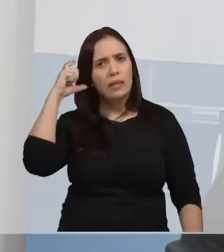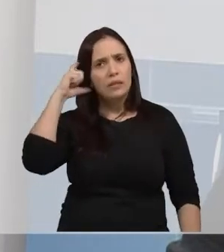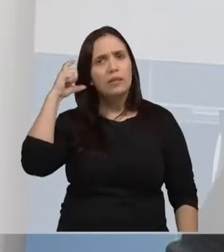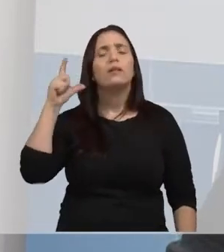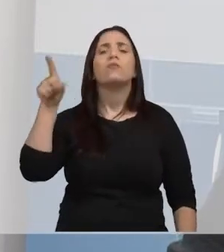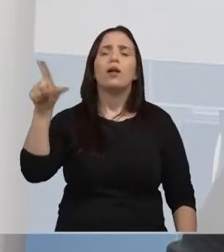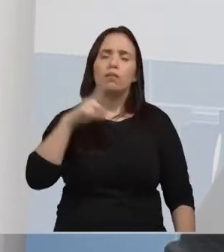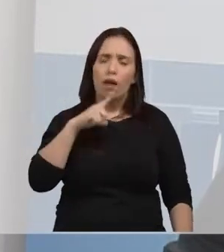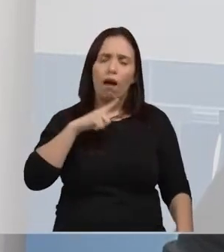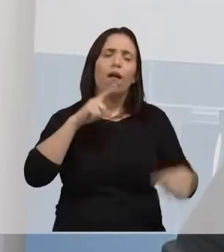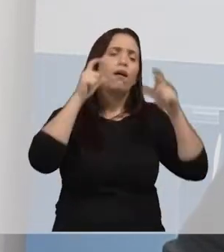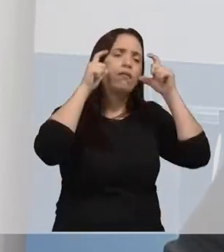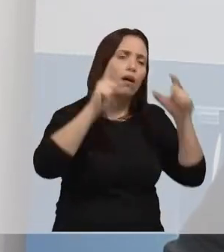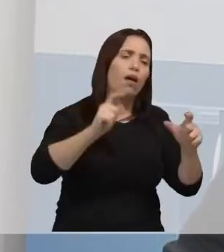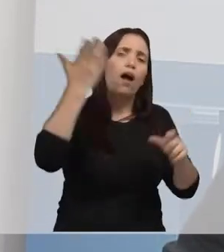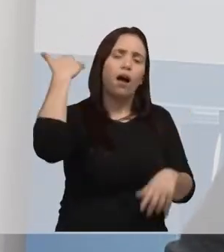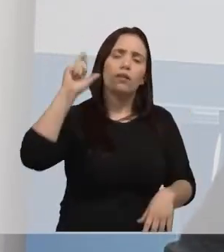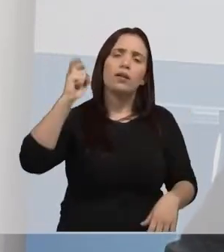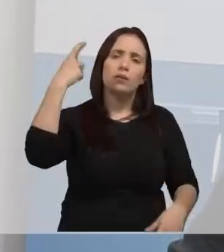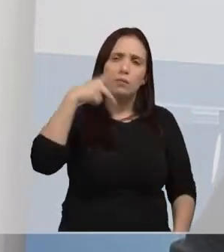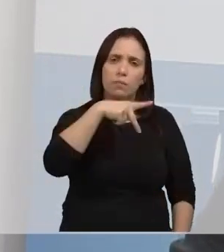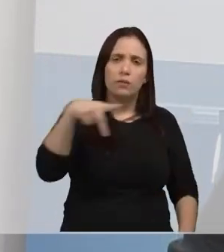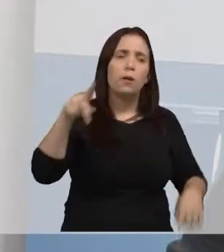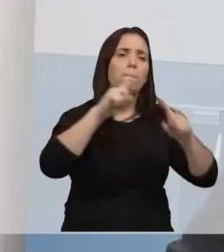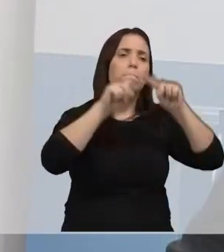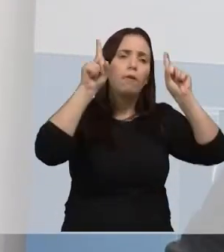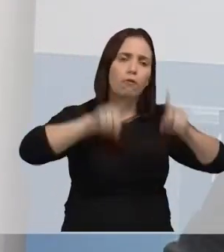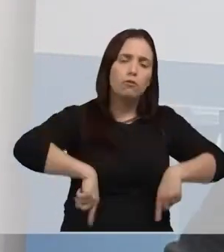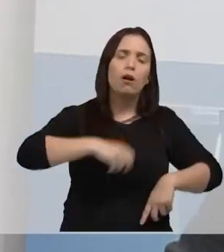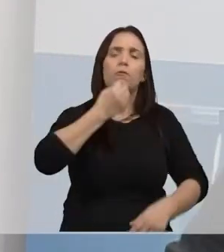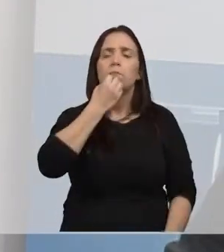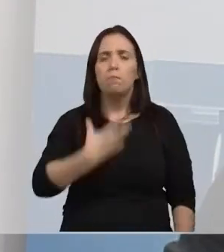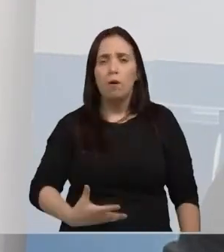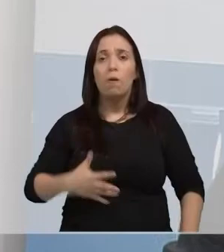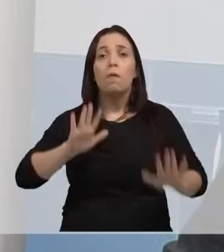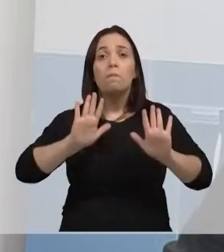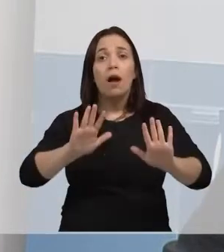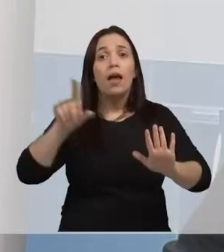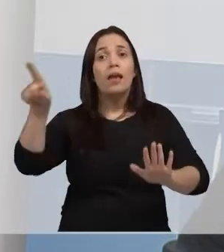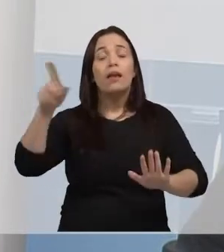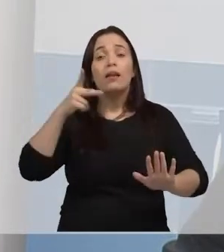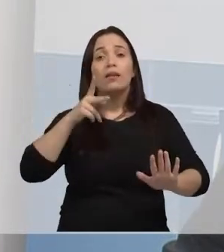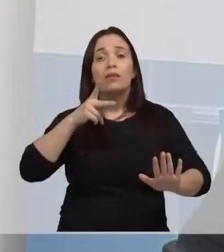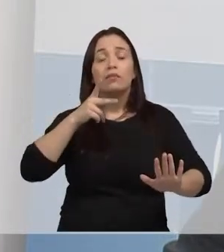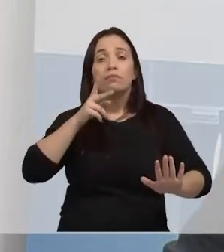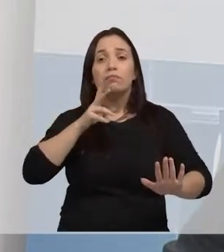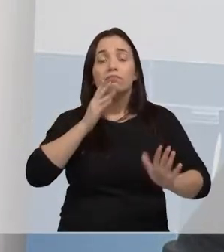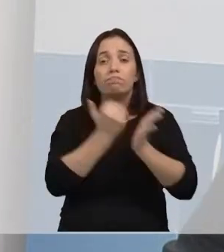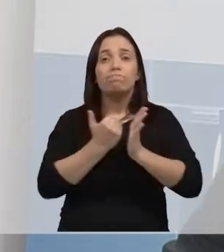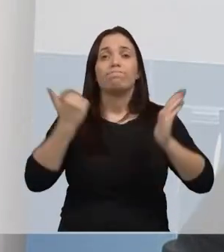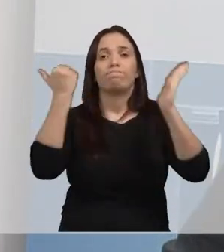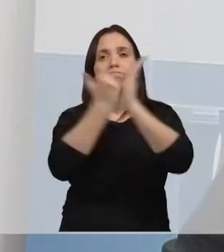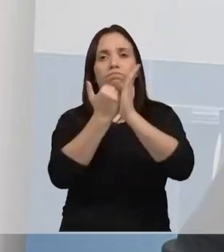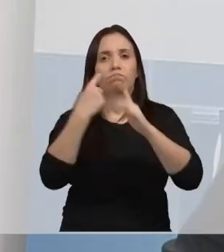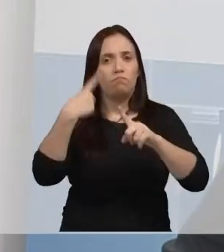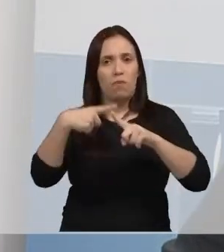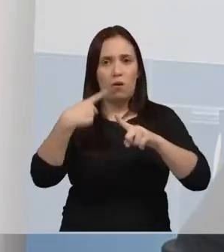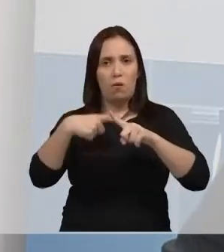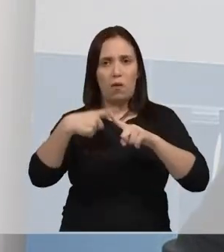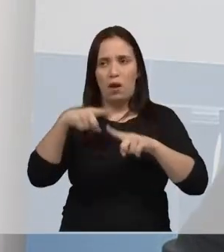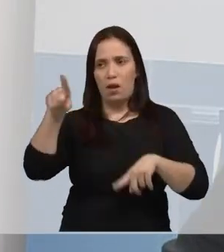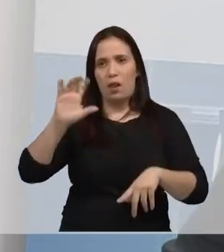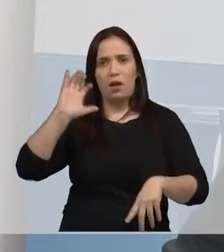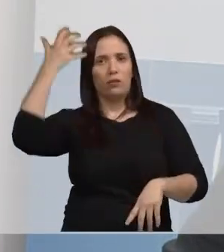ter um governador, a gente tem um presidente da República, que possa fazer um código penal diferente e possa ter outra lei De